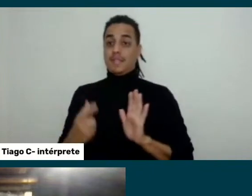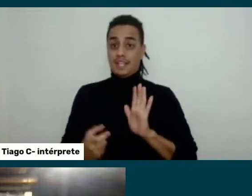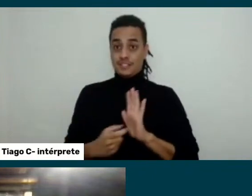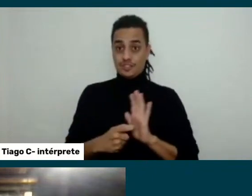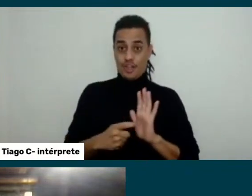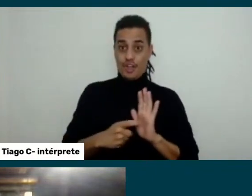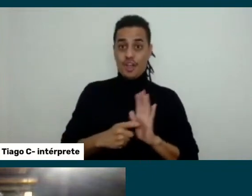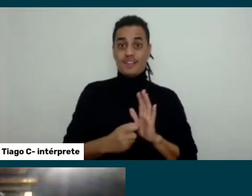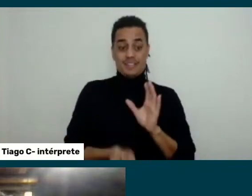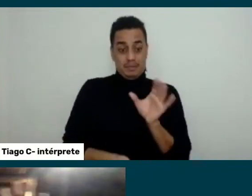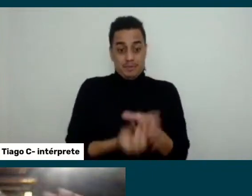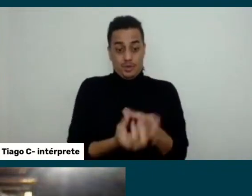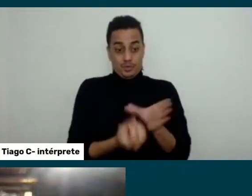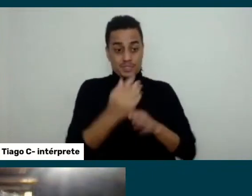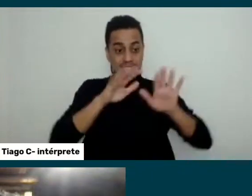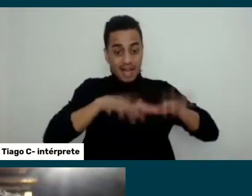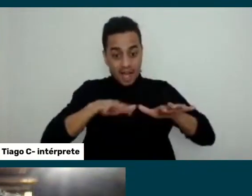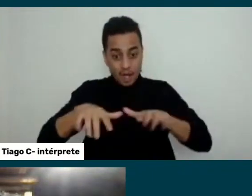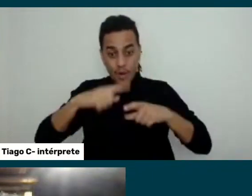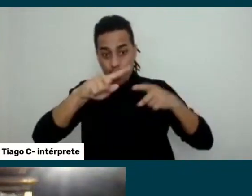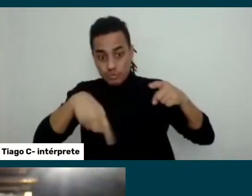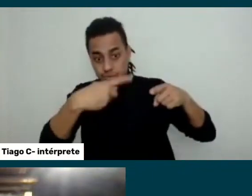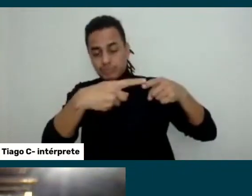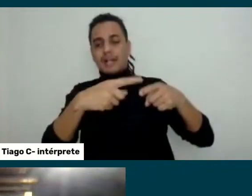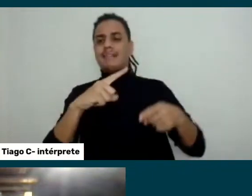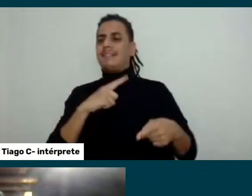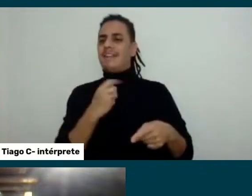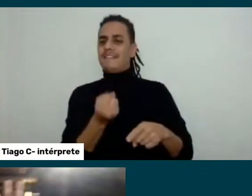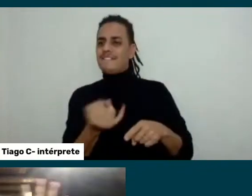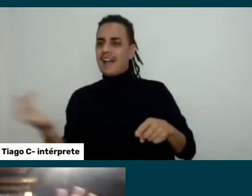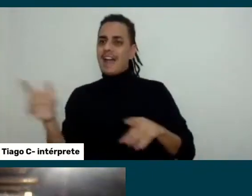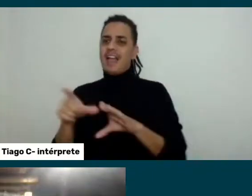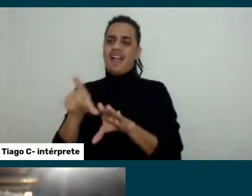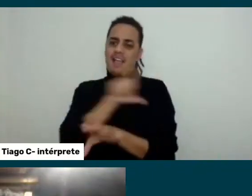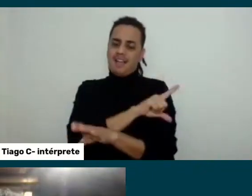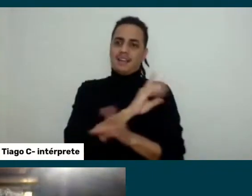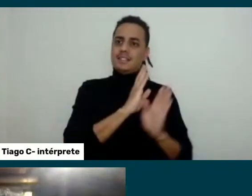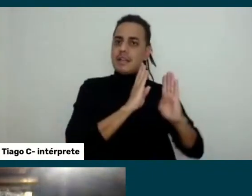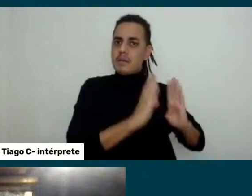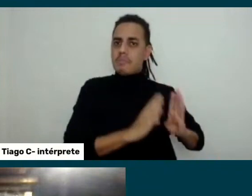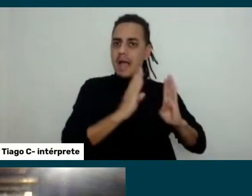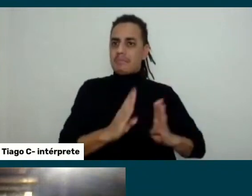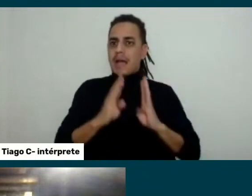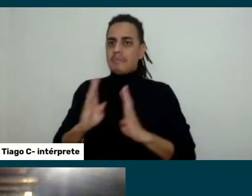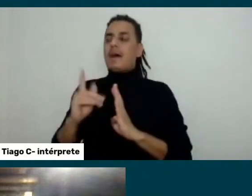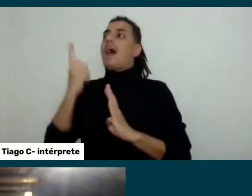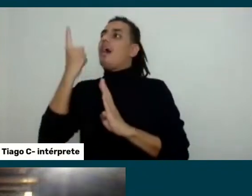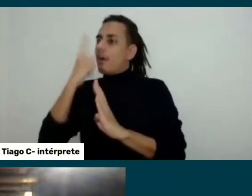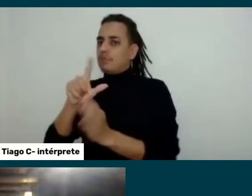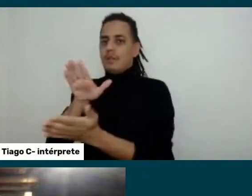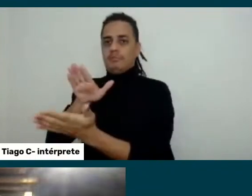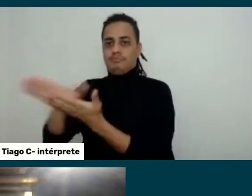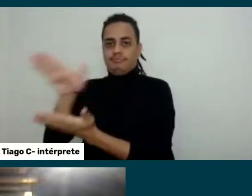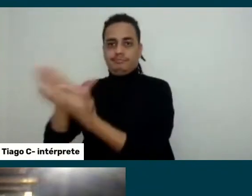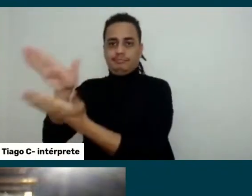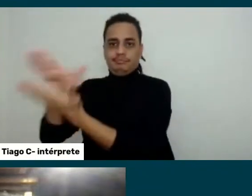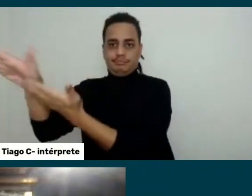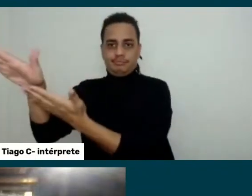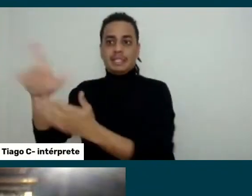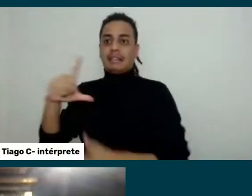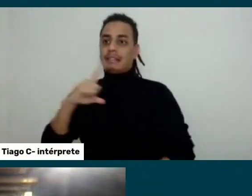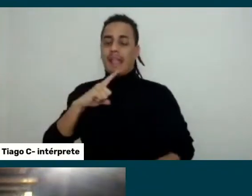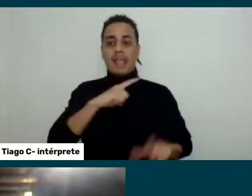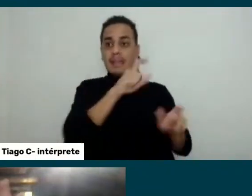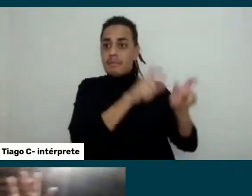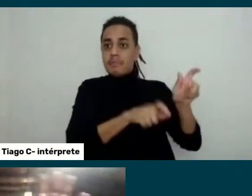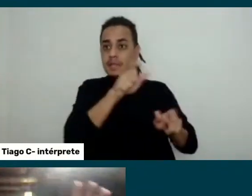rodando em produção, a gente tem uma série de tarefas que são executadas, de pessoas que são envolvidas, e a gente precisa